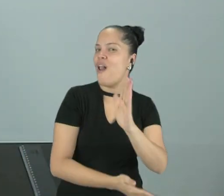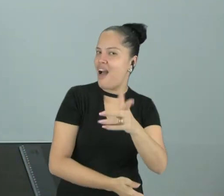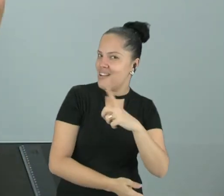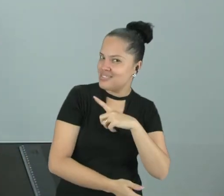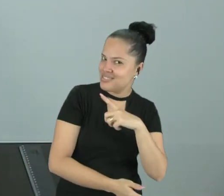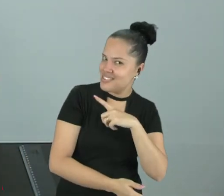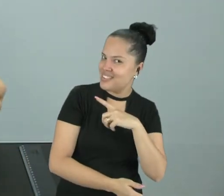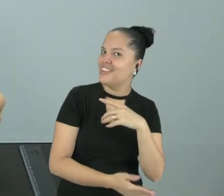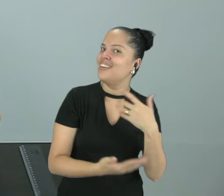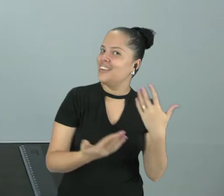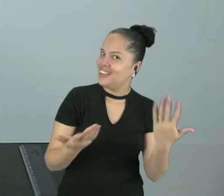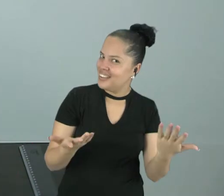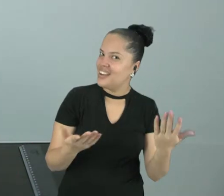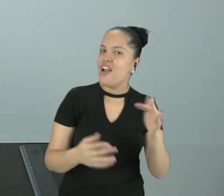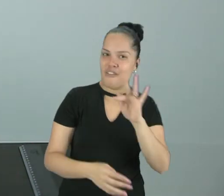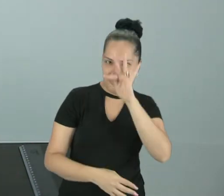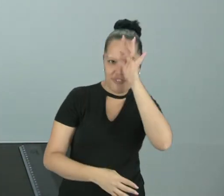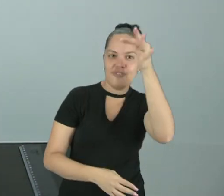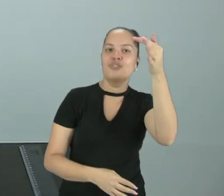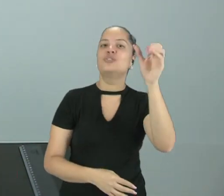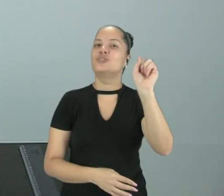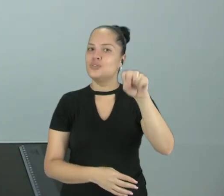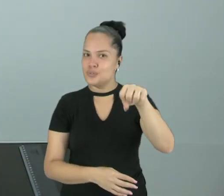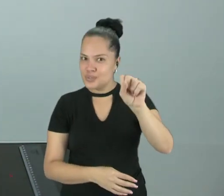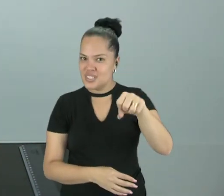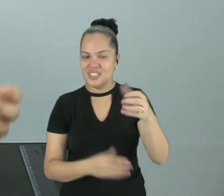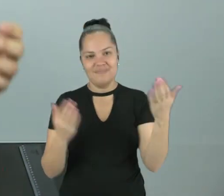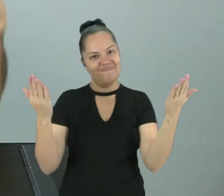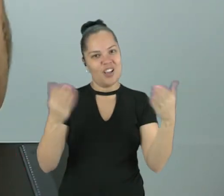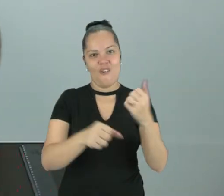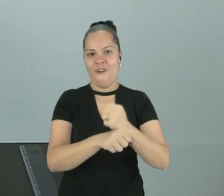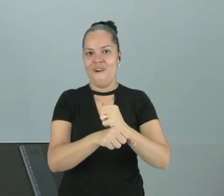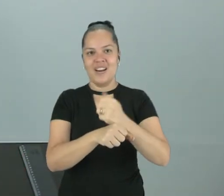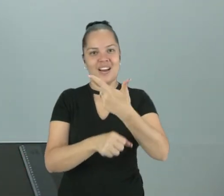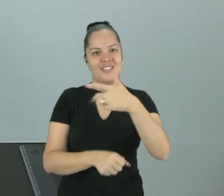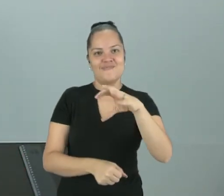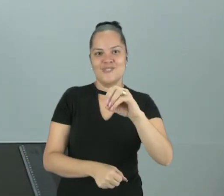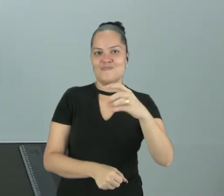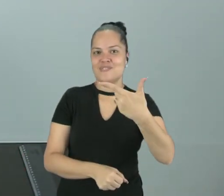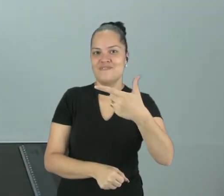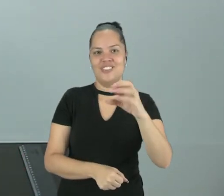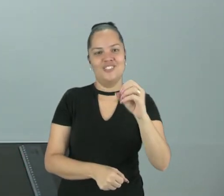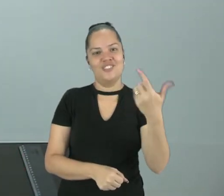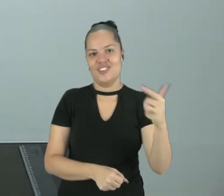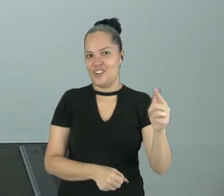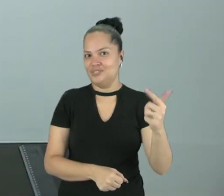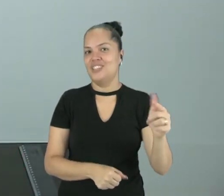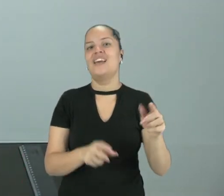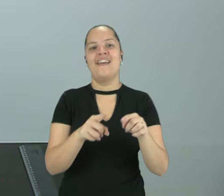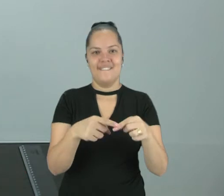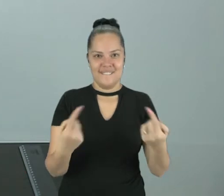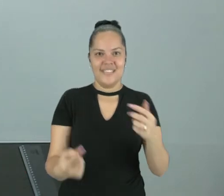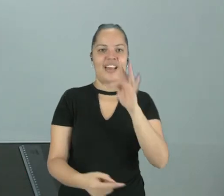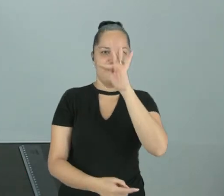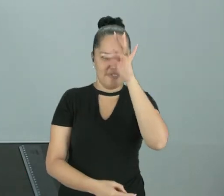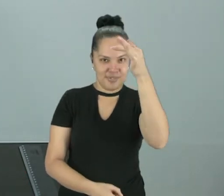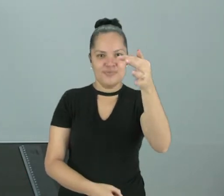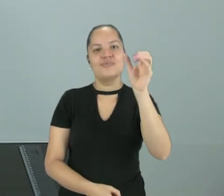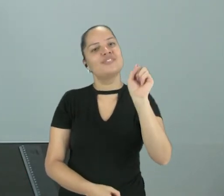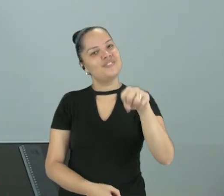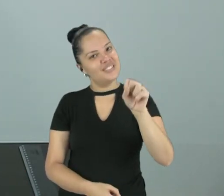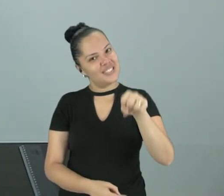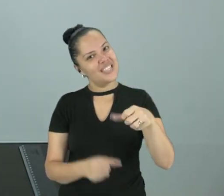teve vai ter novamente né esse ano ninguém teve Mas vamos ter vários arraiais horas festas juninas